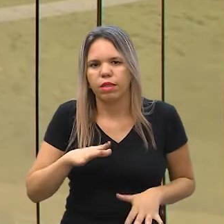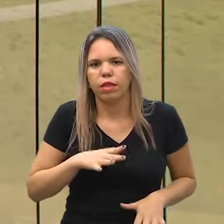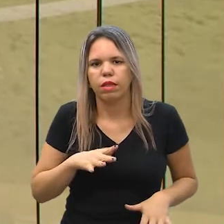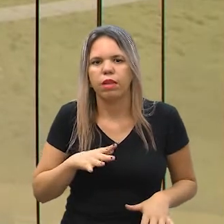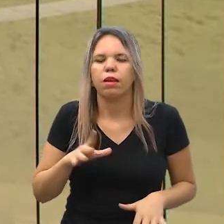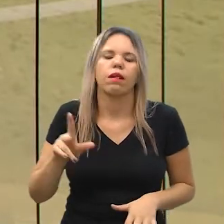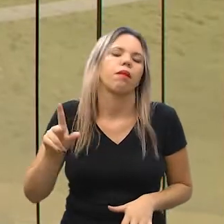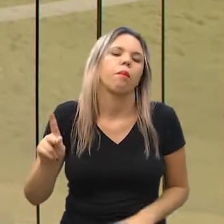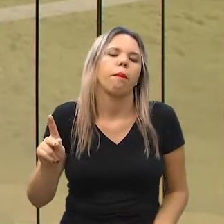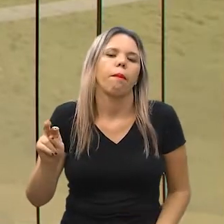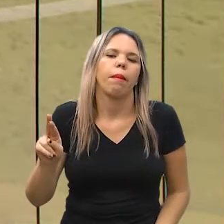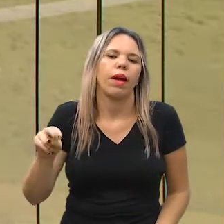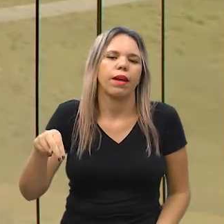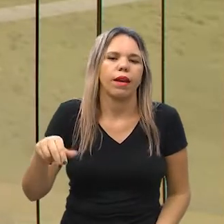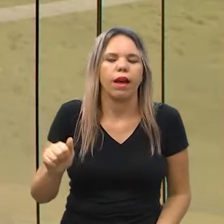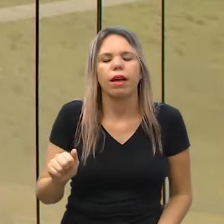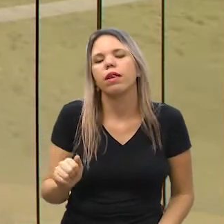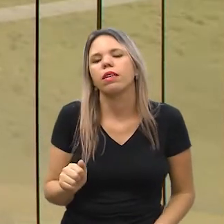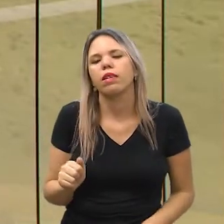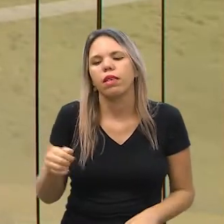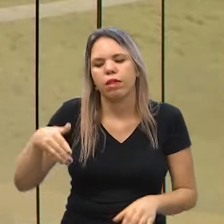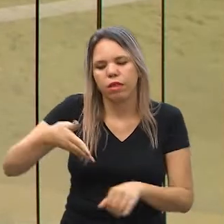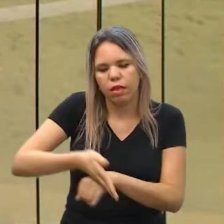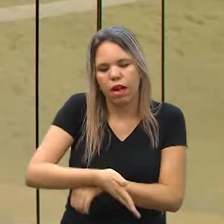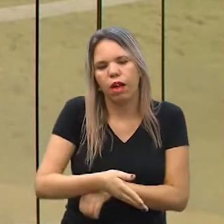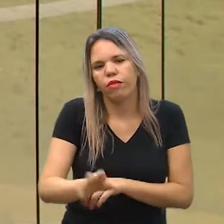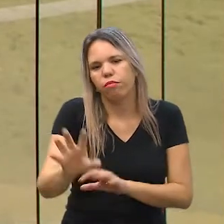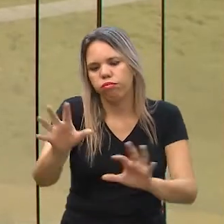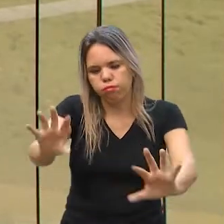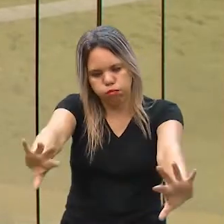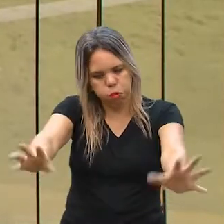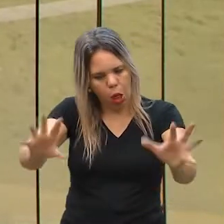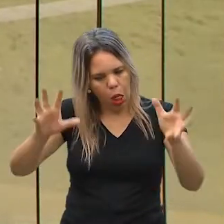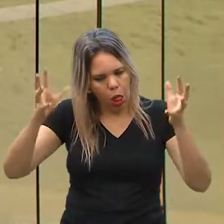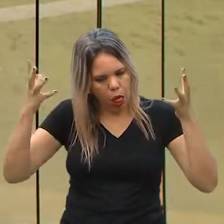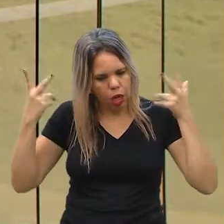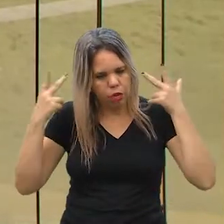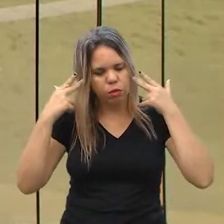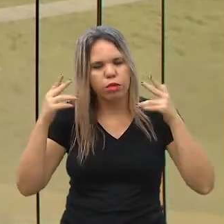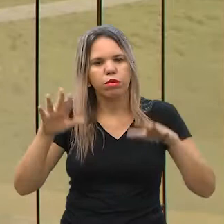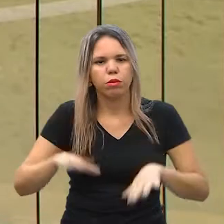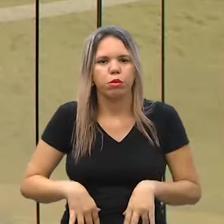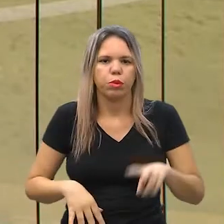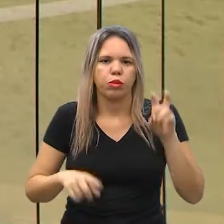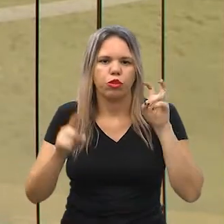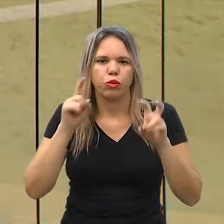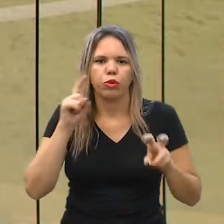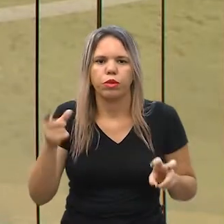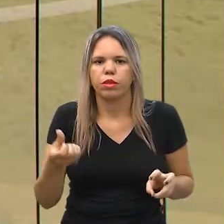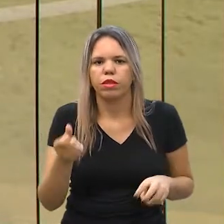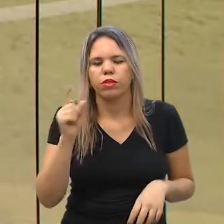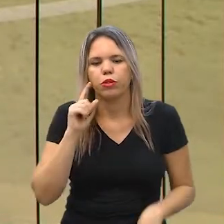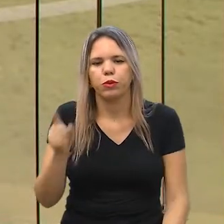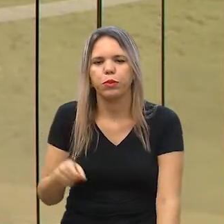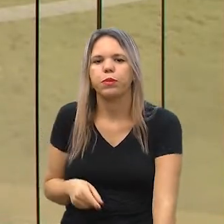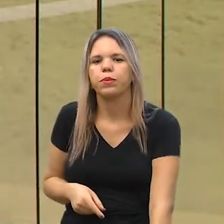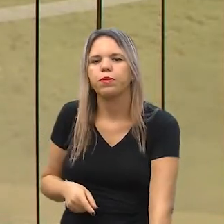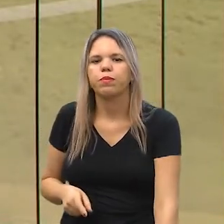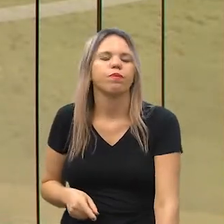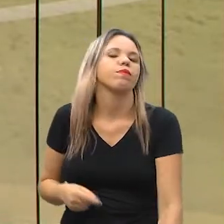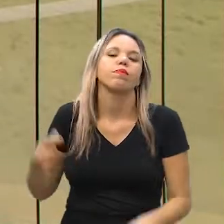de Paranapiacaba, nós adentrávamos dentro da selva e ficávamos normalmente ali 5 dias, 6